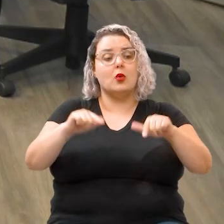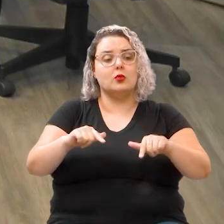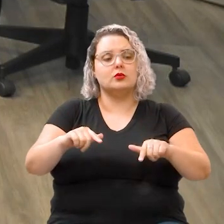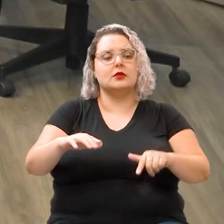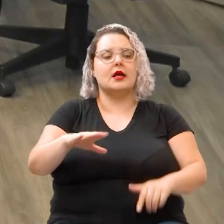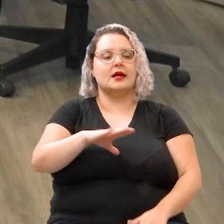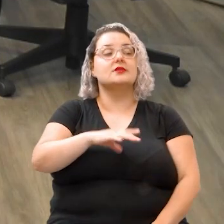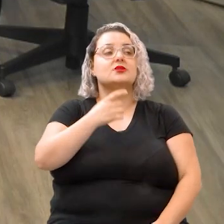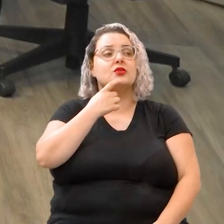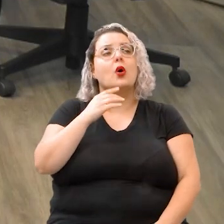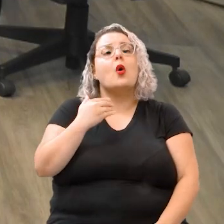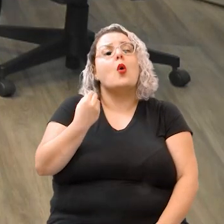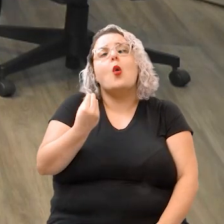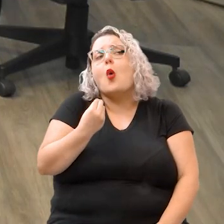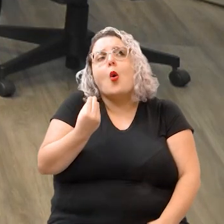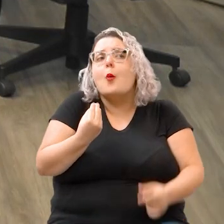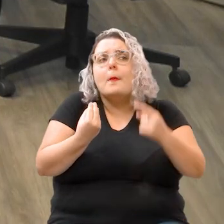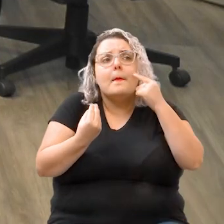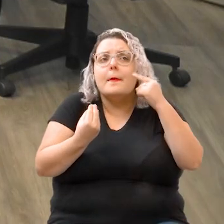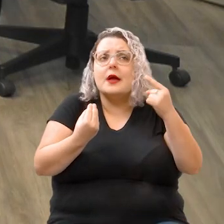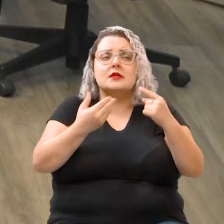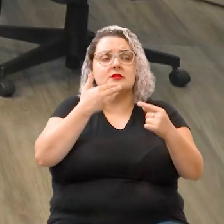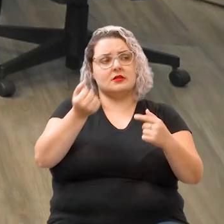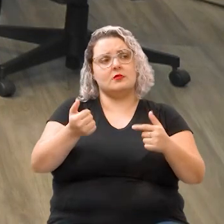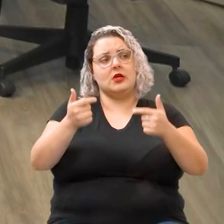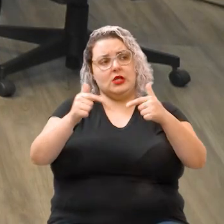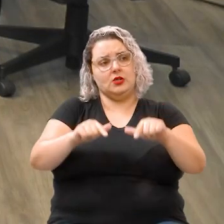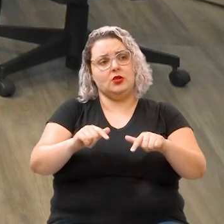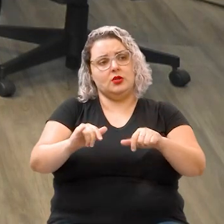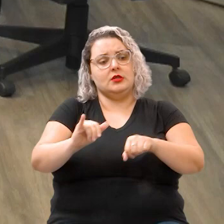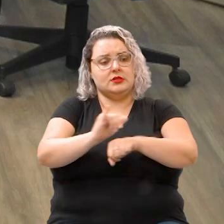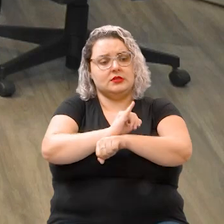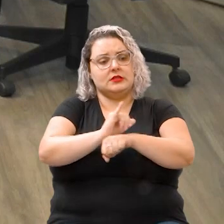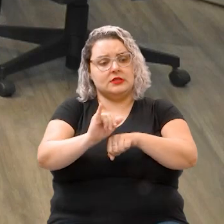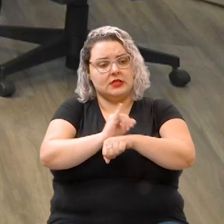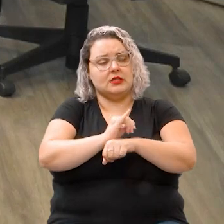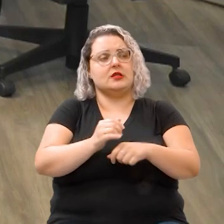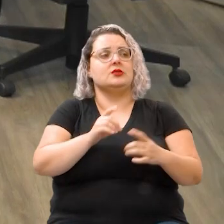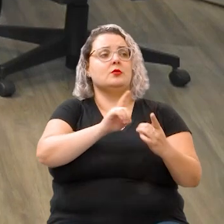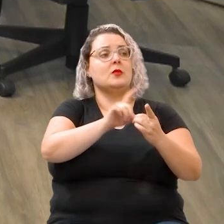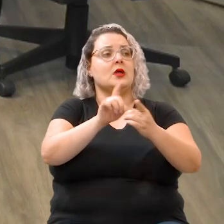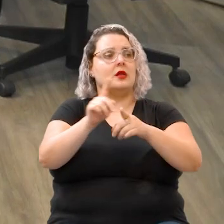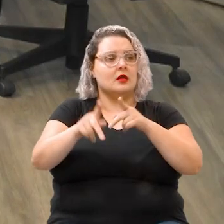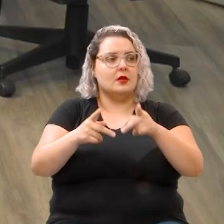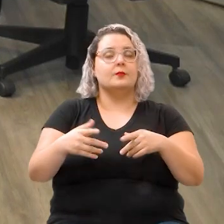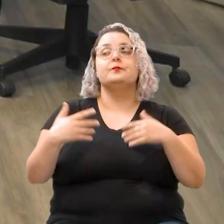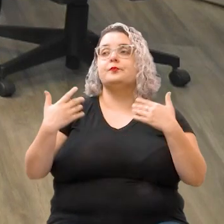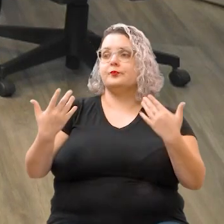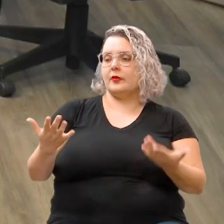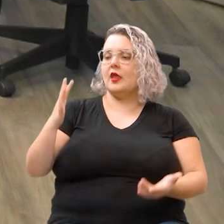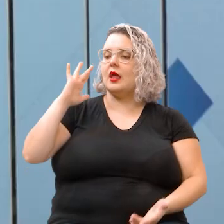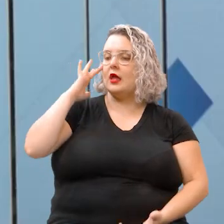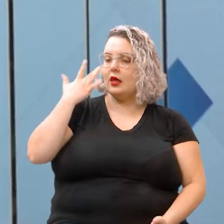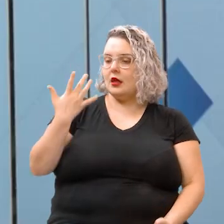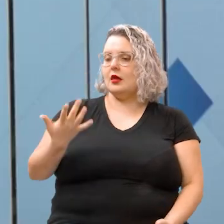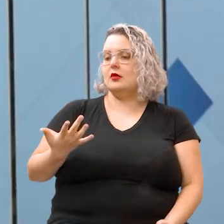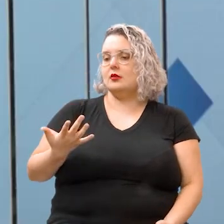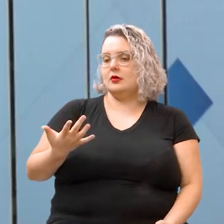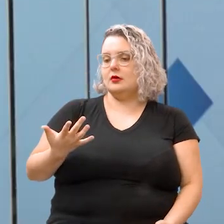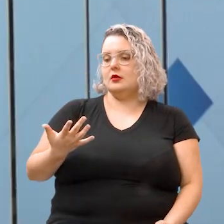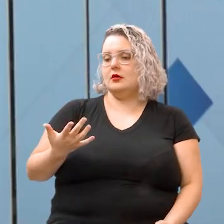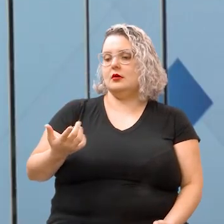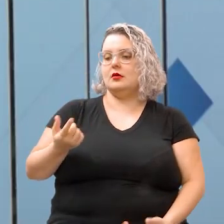em hoje melhor equipar esse local para atender a população? Eu acho que sim,